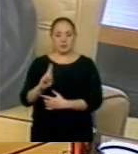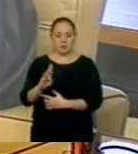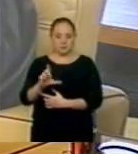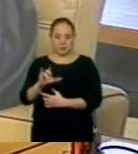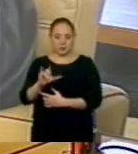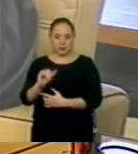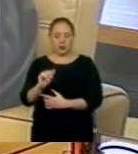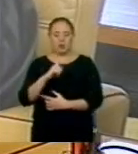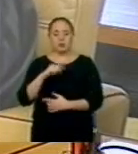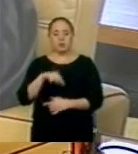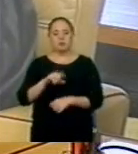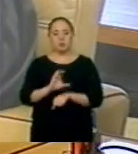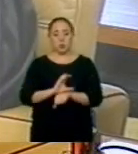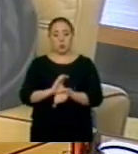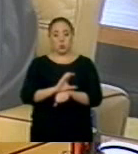na Constituição de